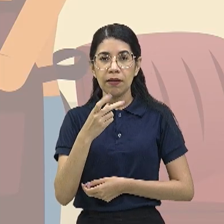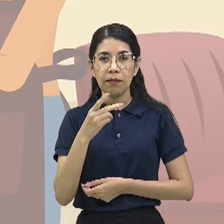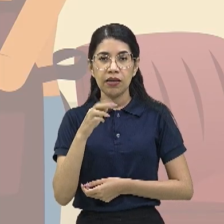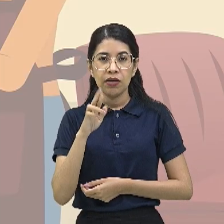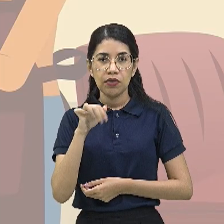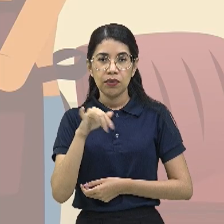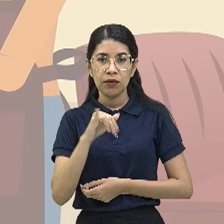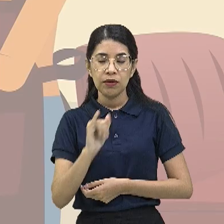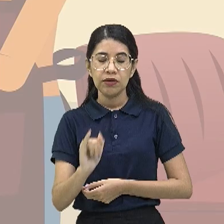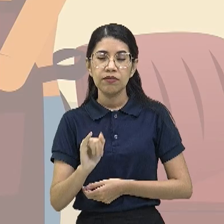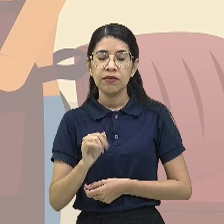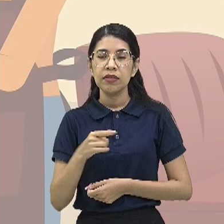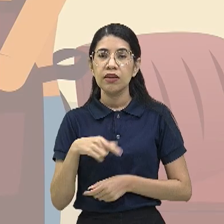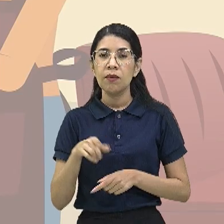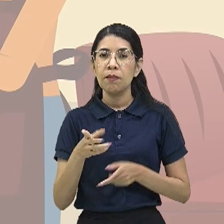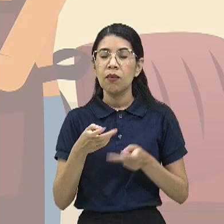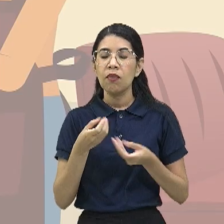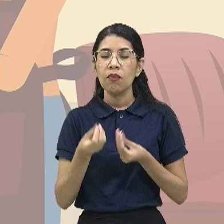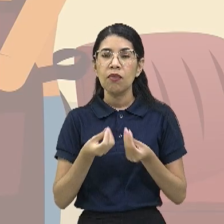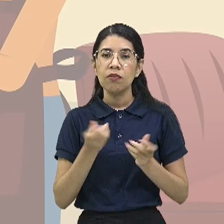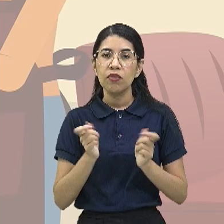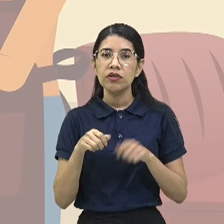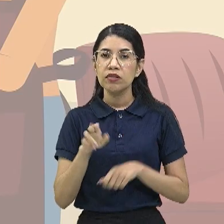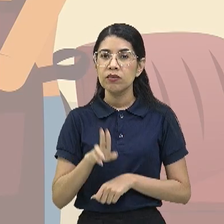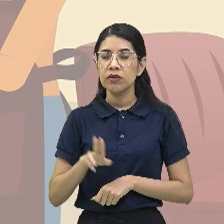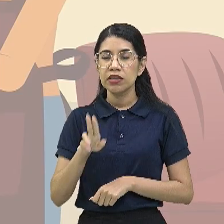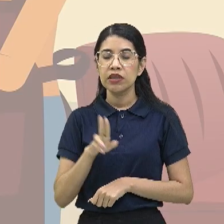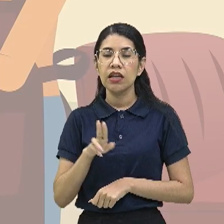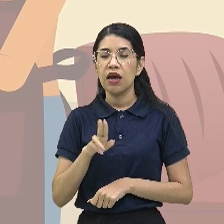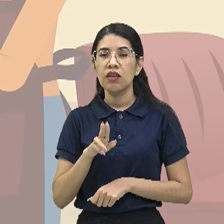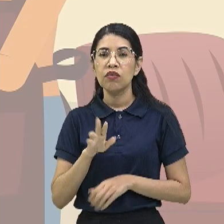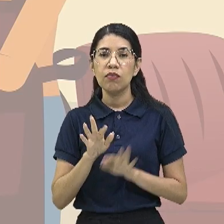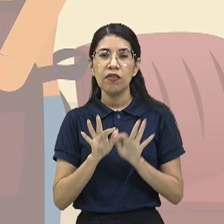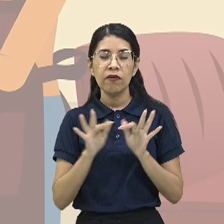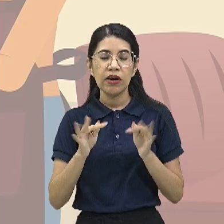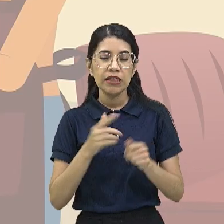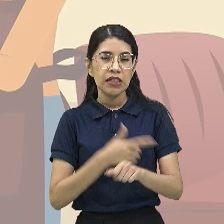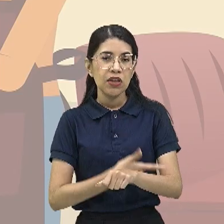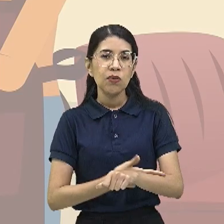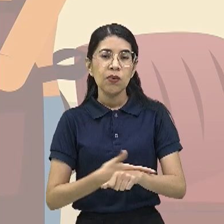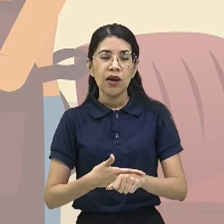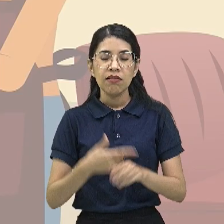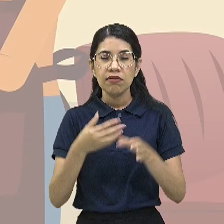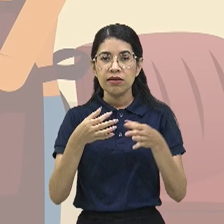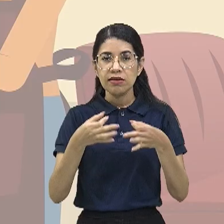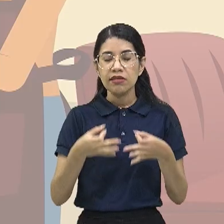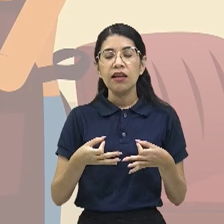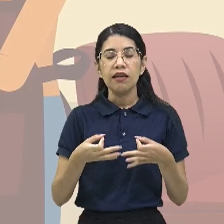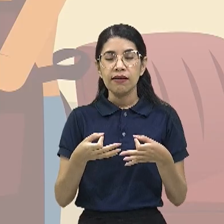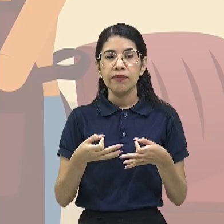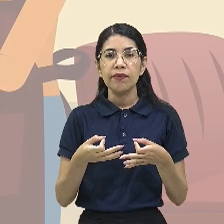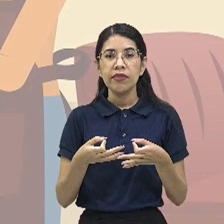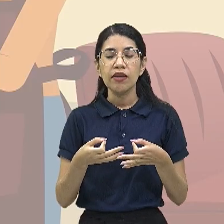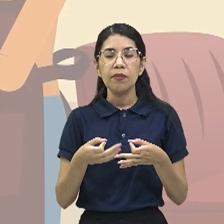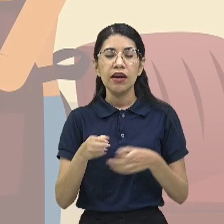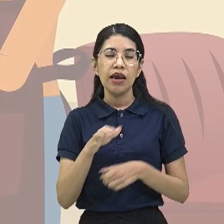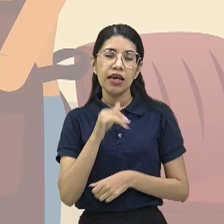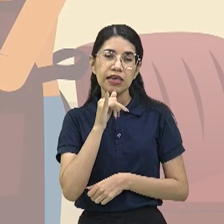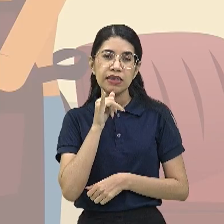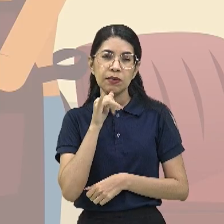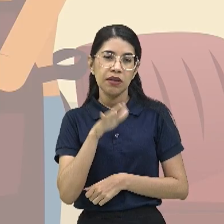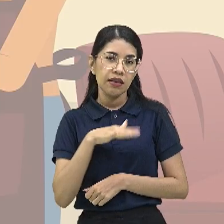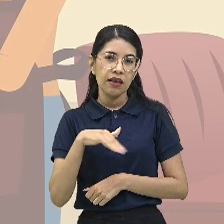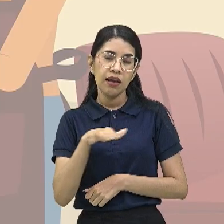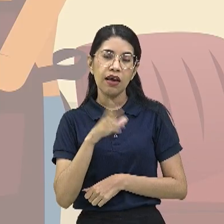olha a forma que eu posso trabalhar usando uma forma mais educada em locais de restaurante